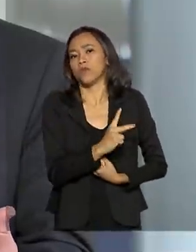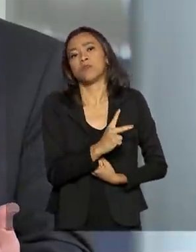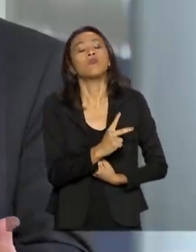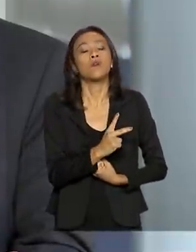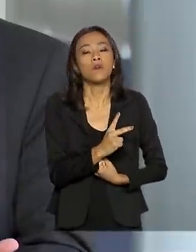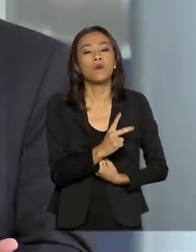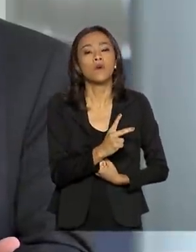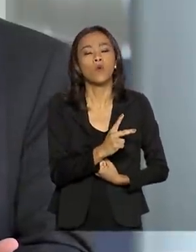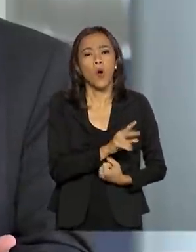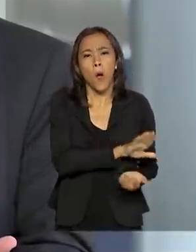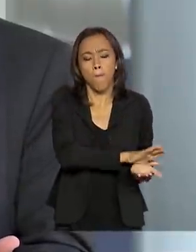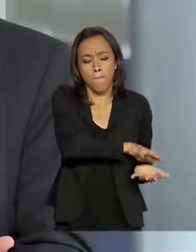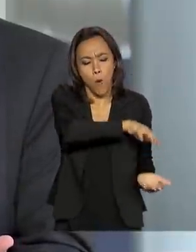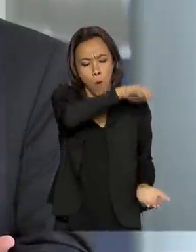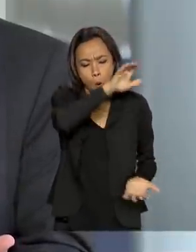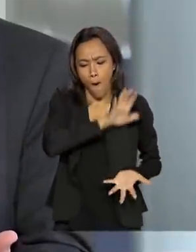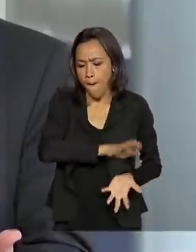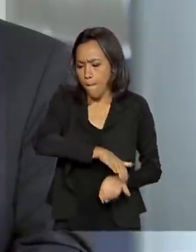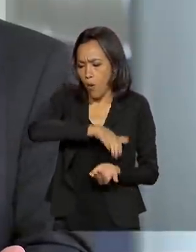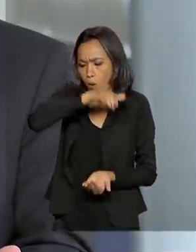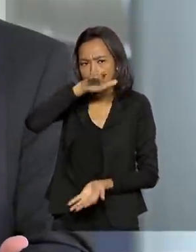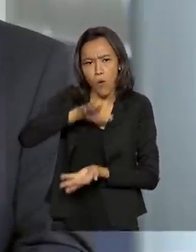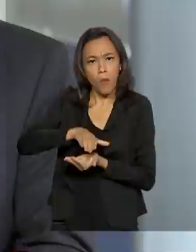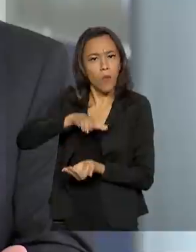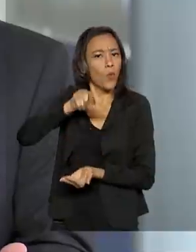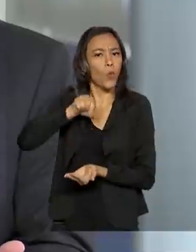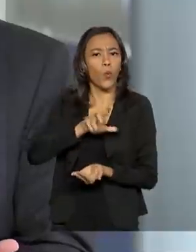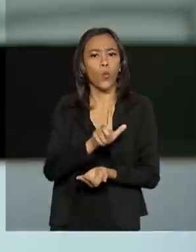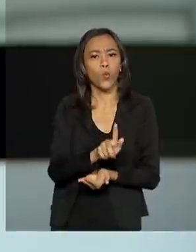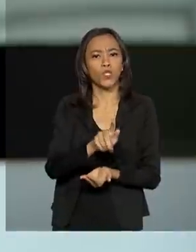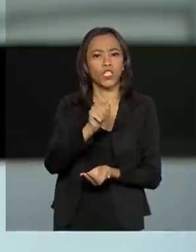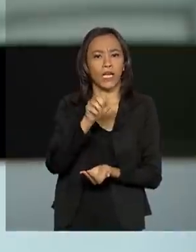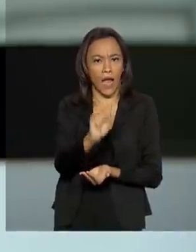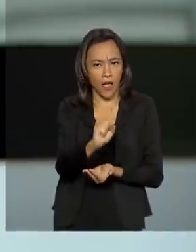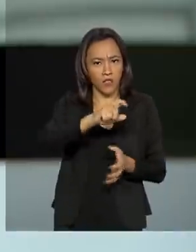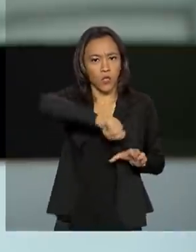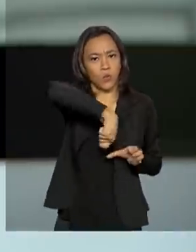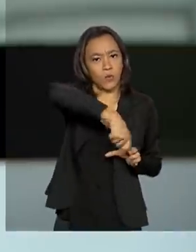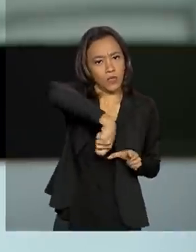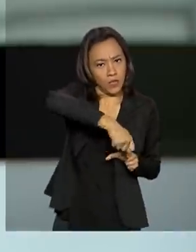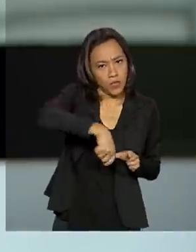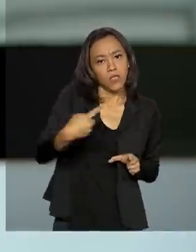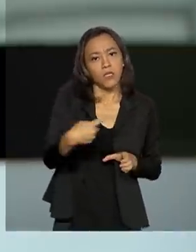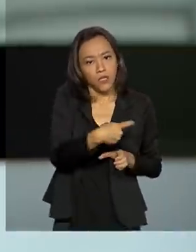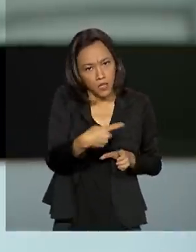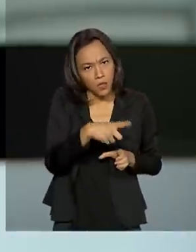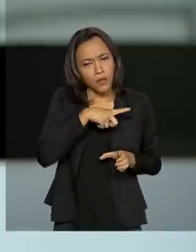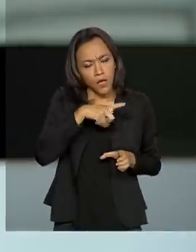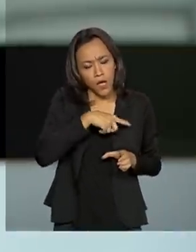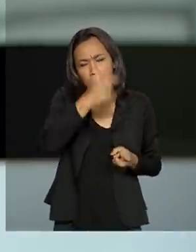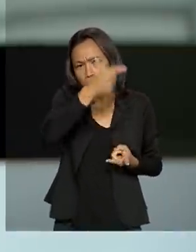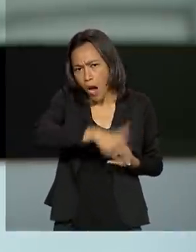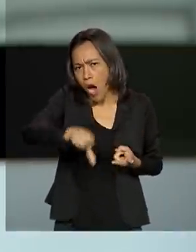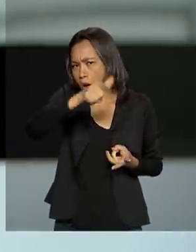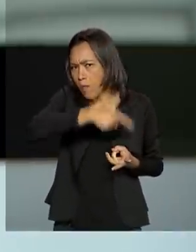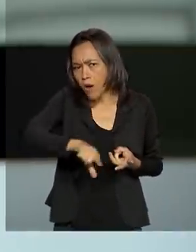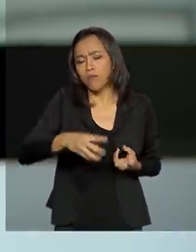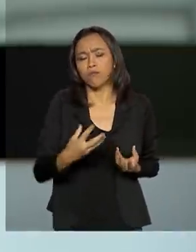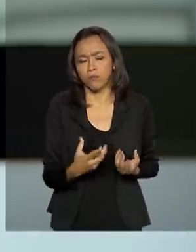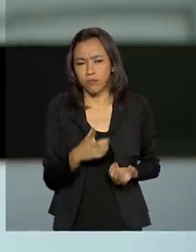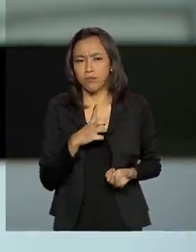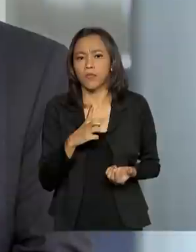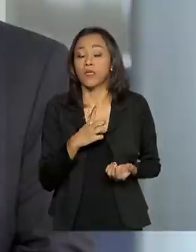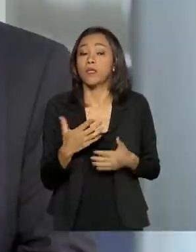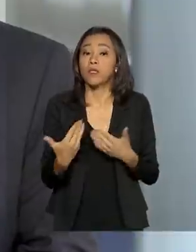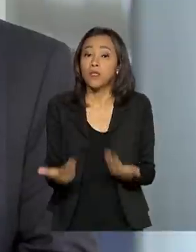o seu estoque de gás de cozinha, aumentando a sua importação. Então,